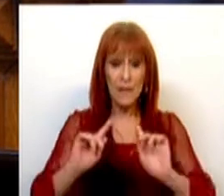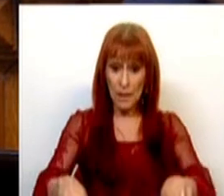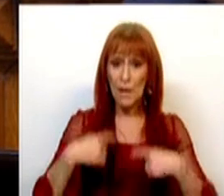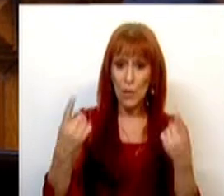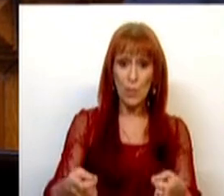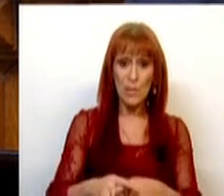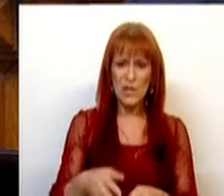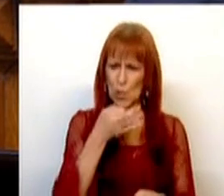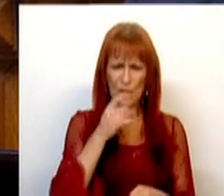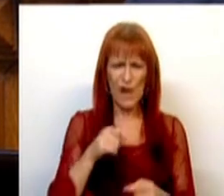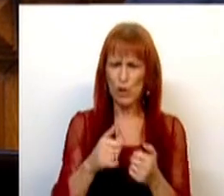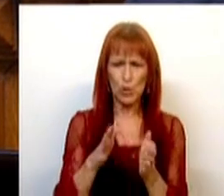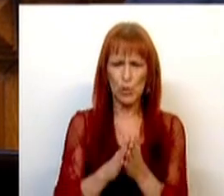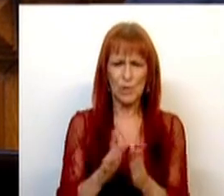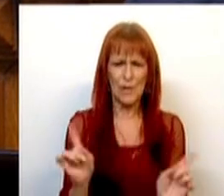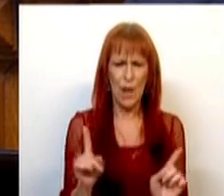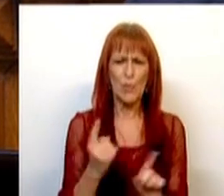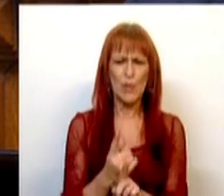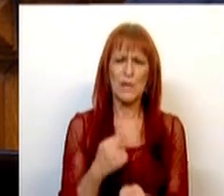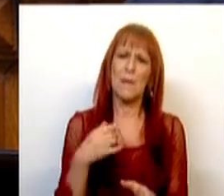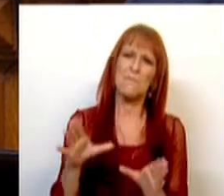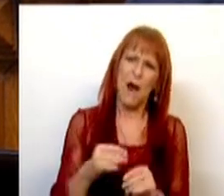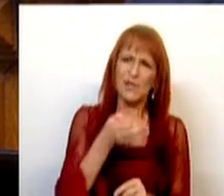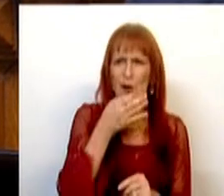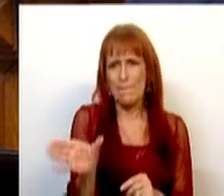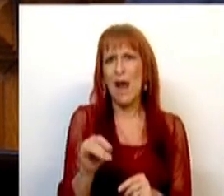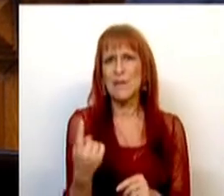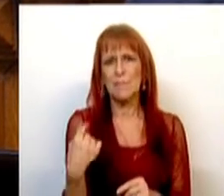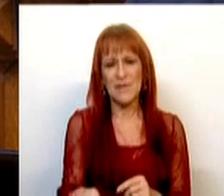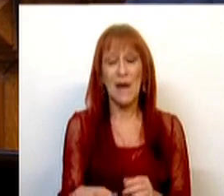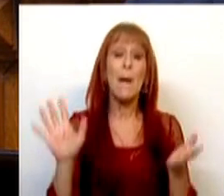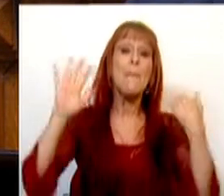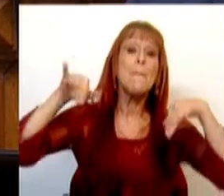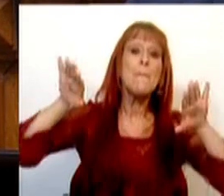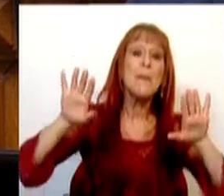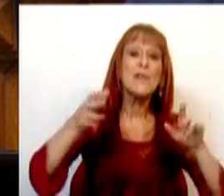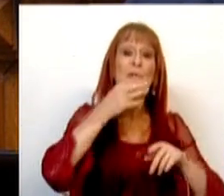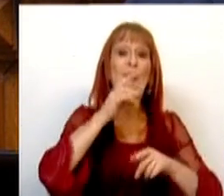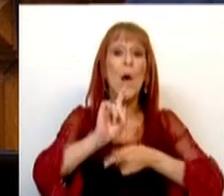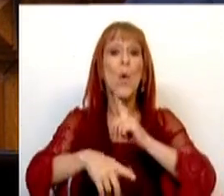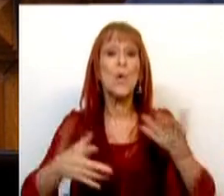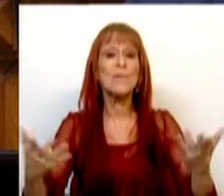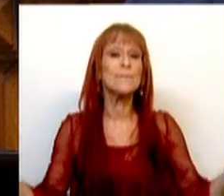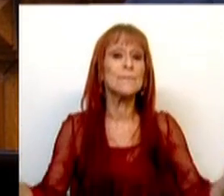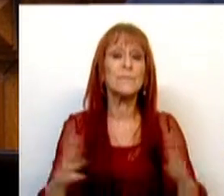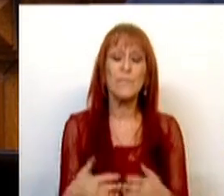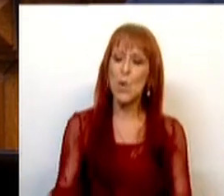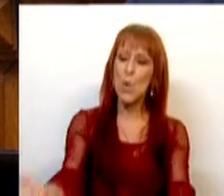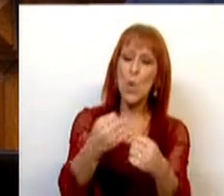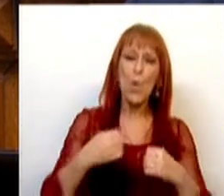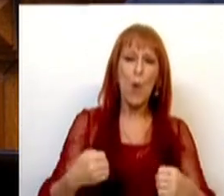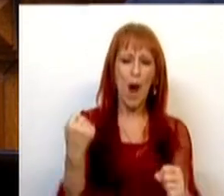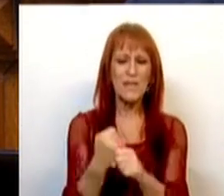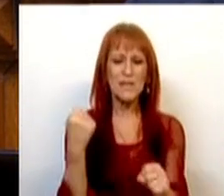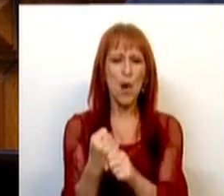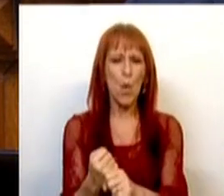Depois, eu não vou falar de tudo, porque ainda teríamos mais que falar, mas falar da ausência de